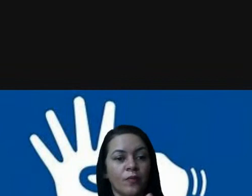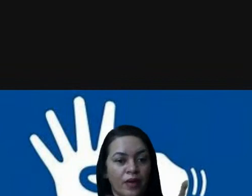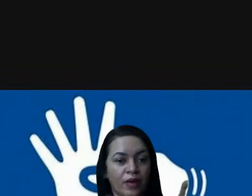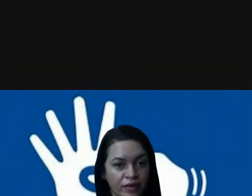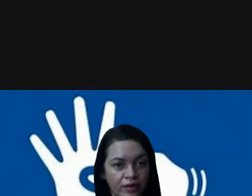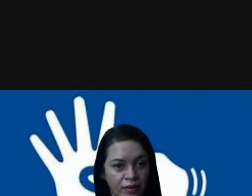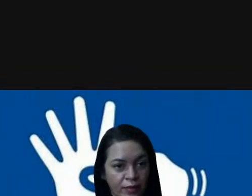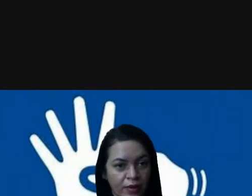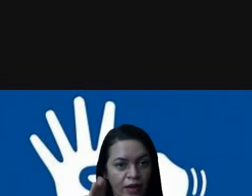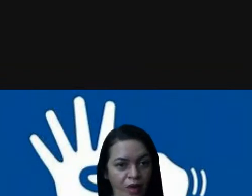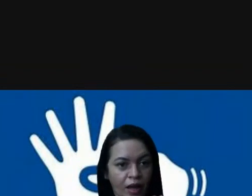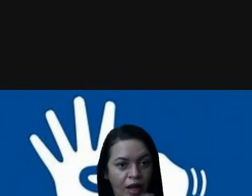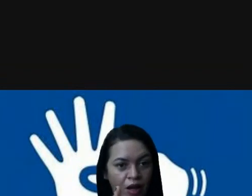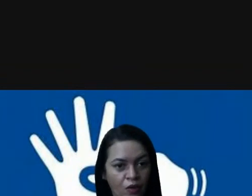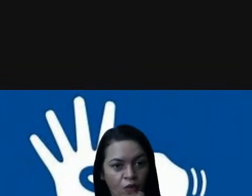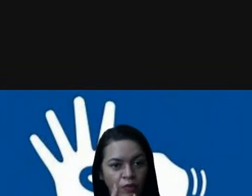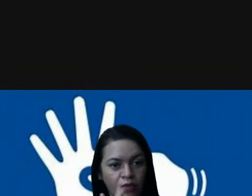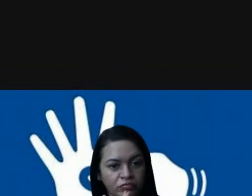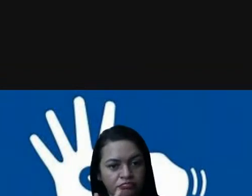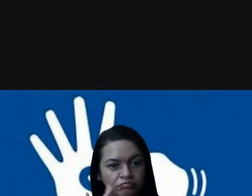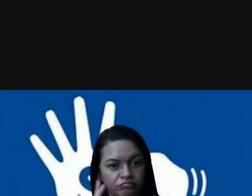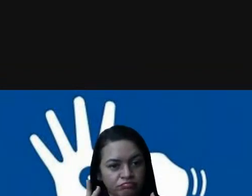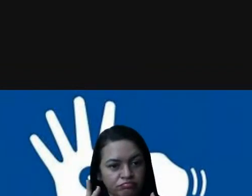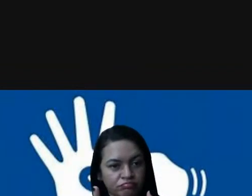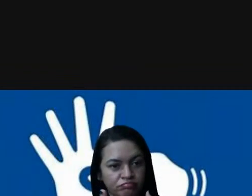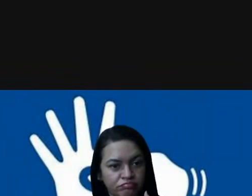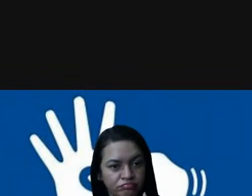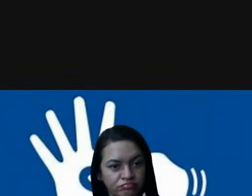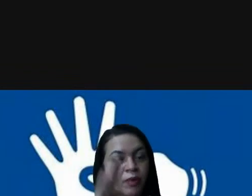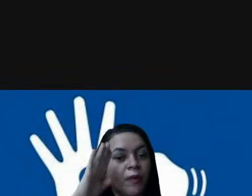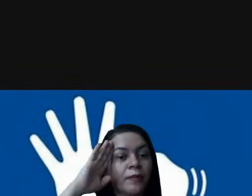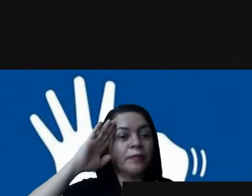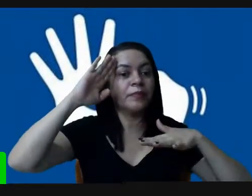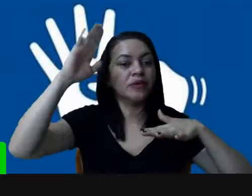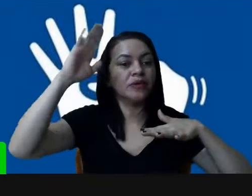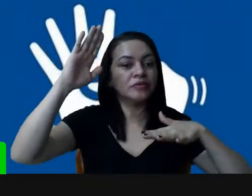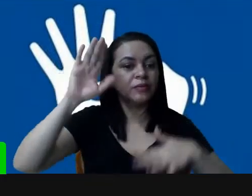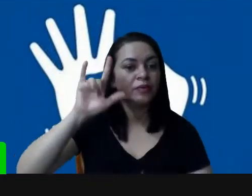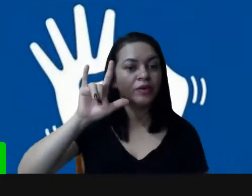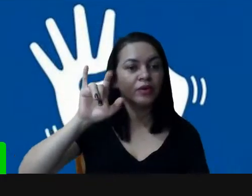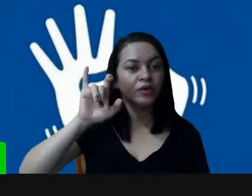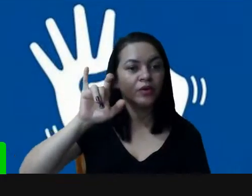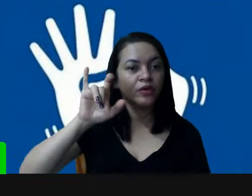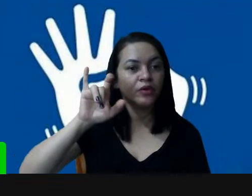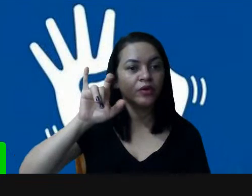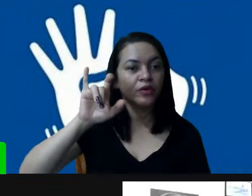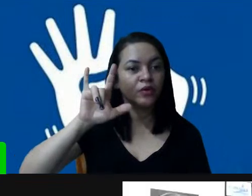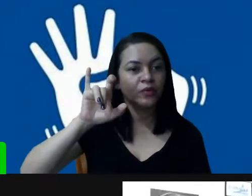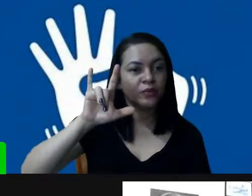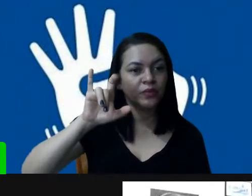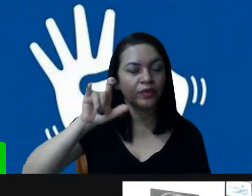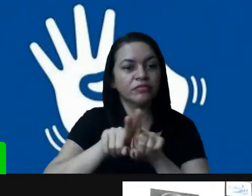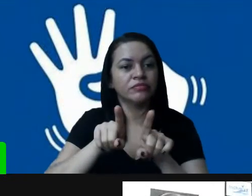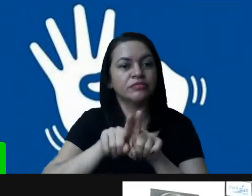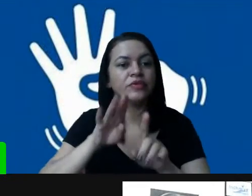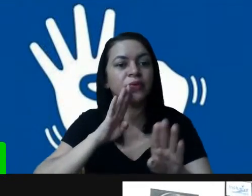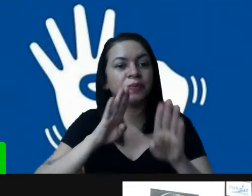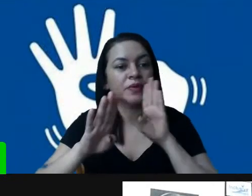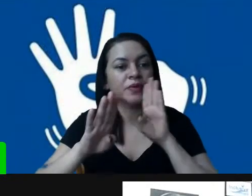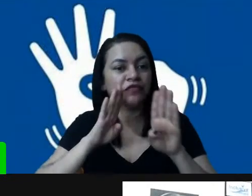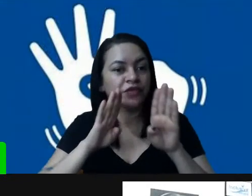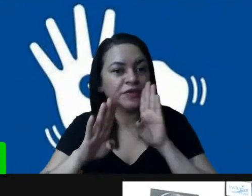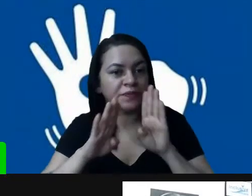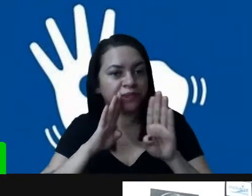algumas redes sociais, principalmente o Instagram e o Facebook,